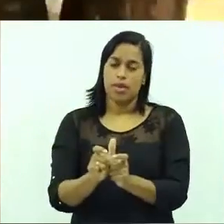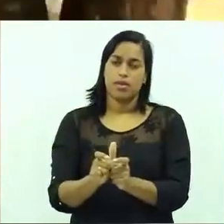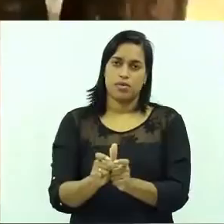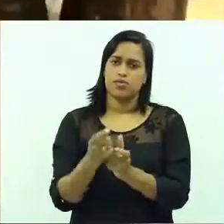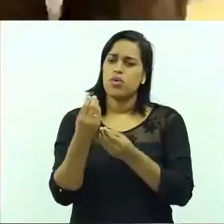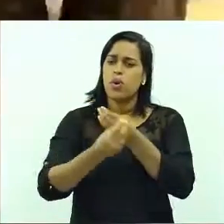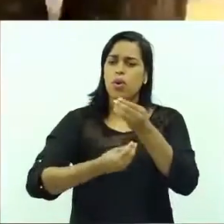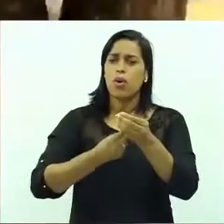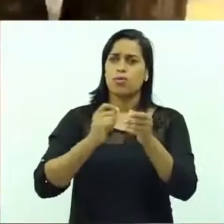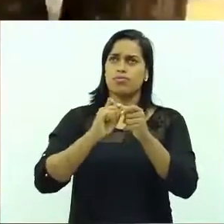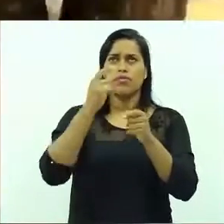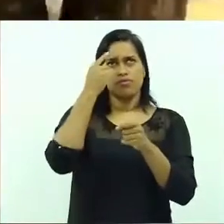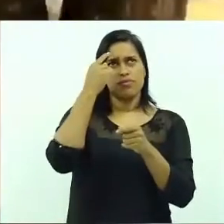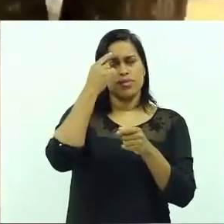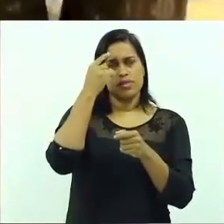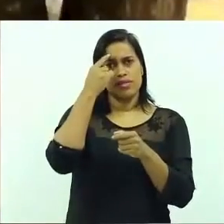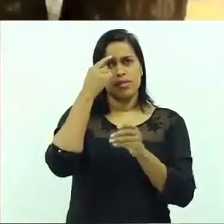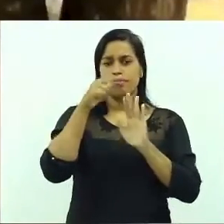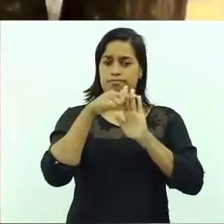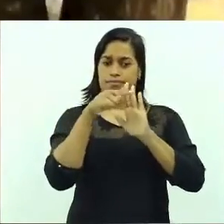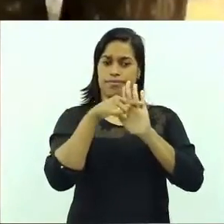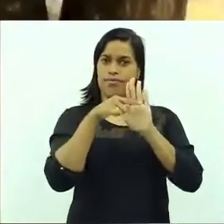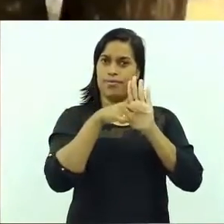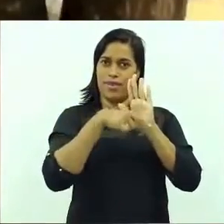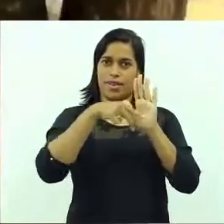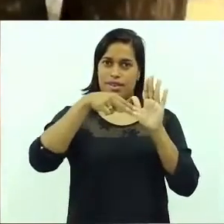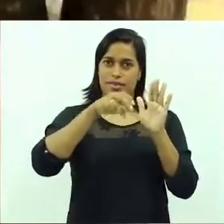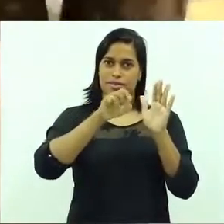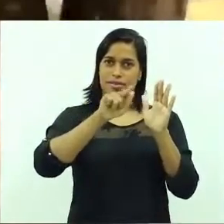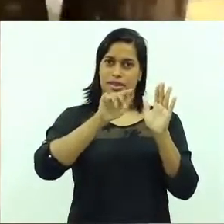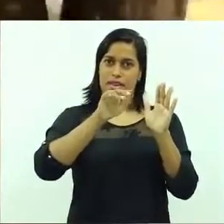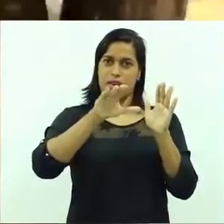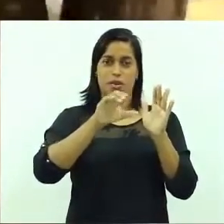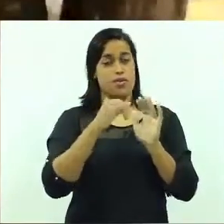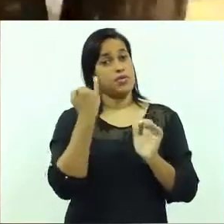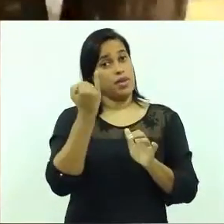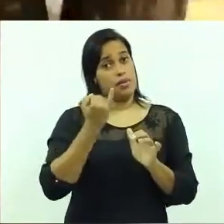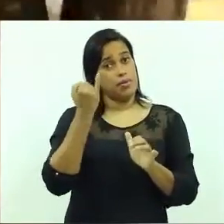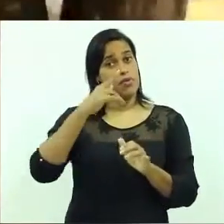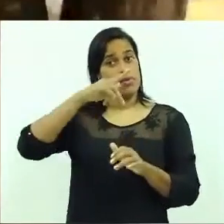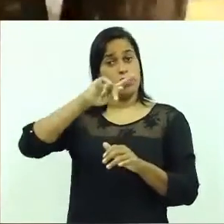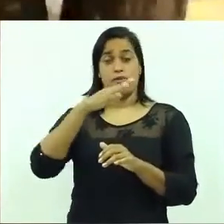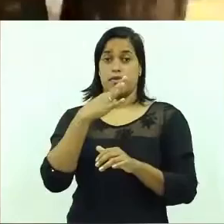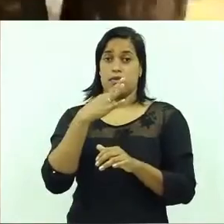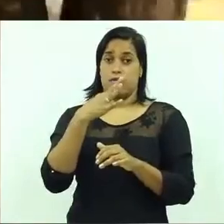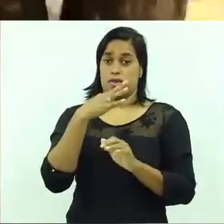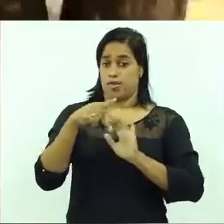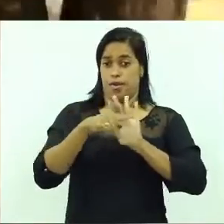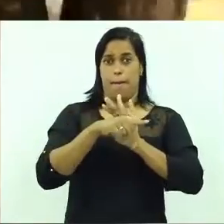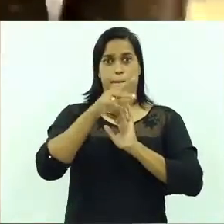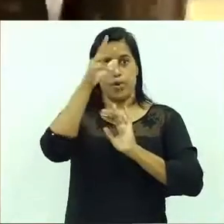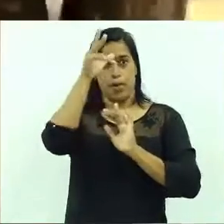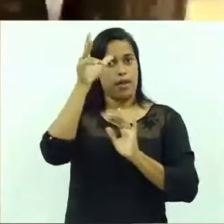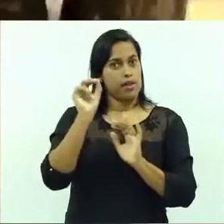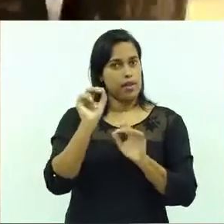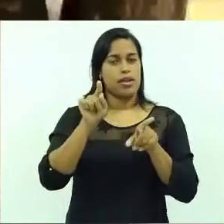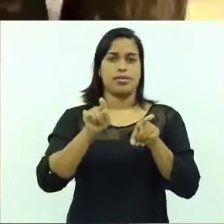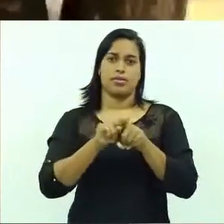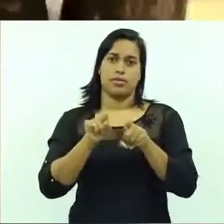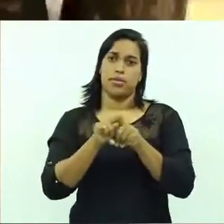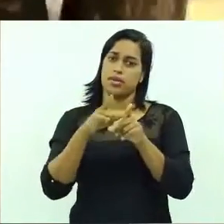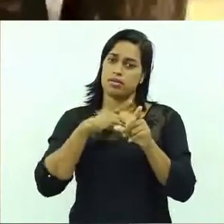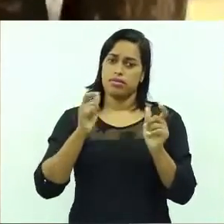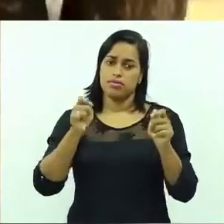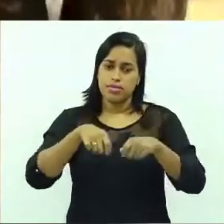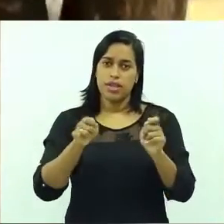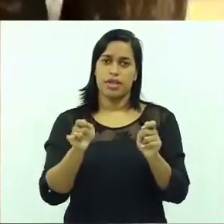fazer? Então lembra, o plano de negócio é primeiramente importante para você conhecer a tua ideia, para que você seja capaz